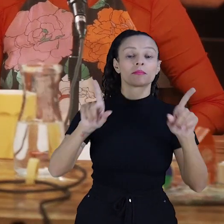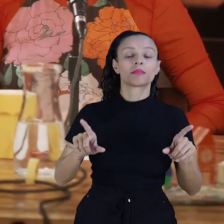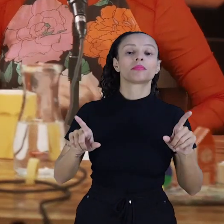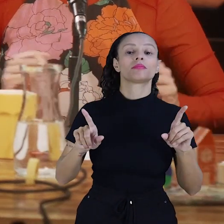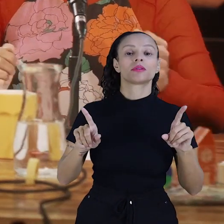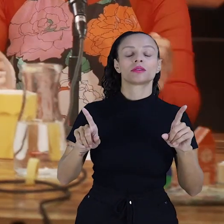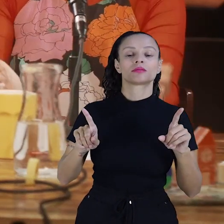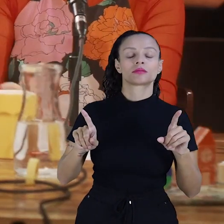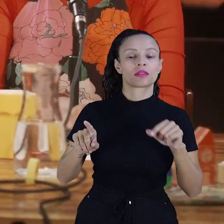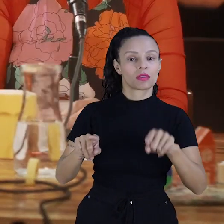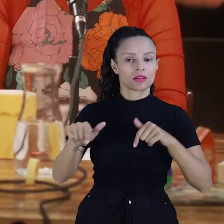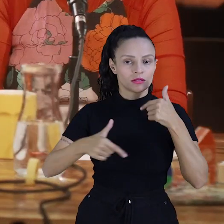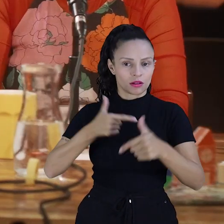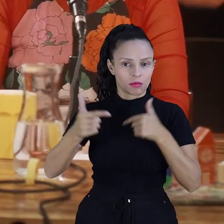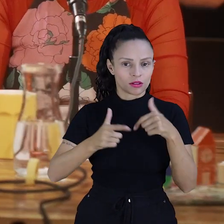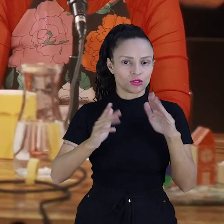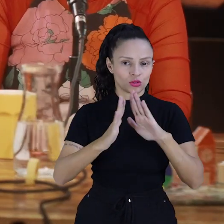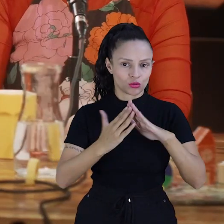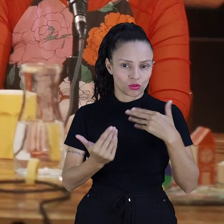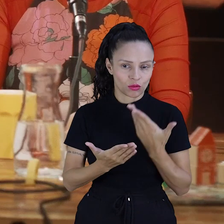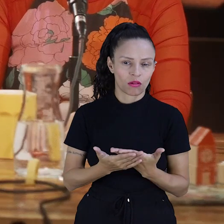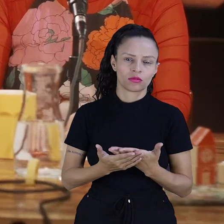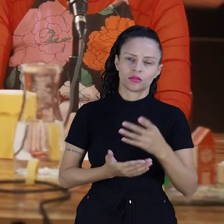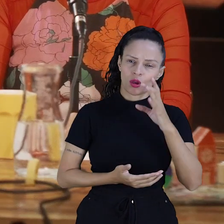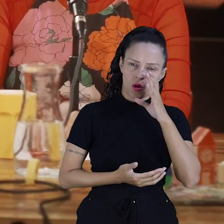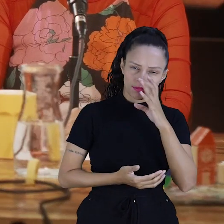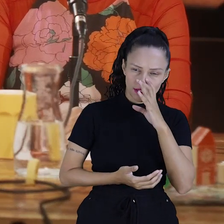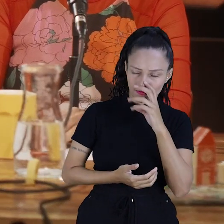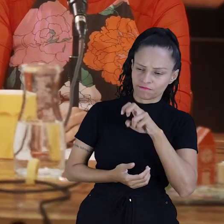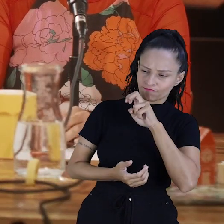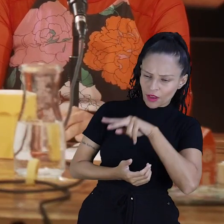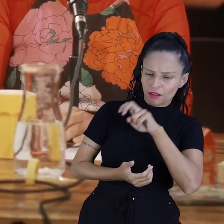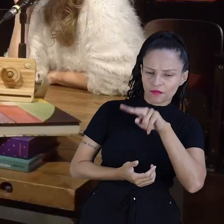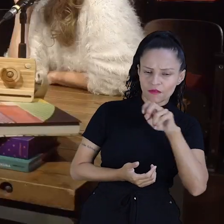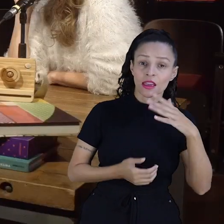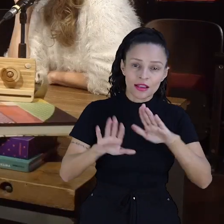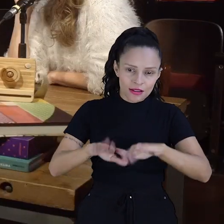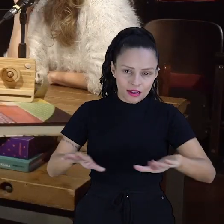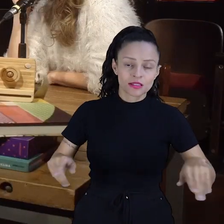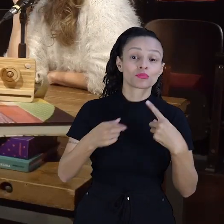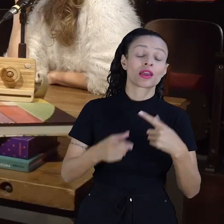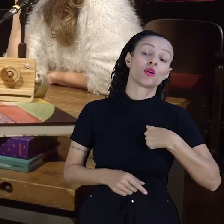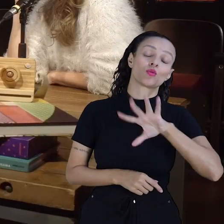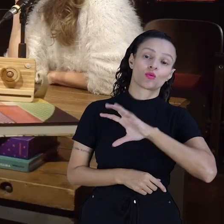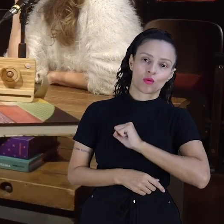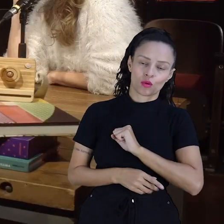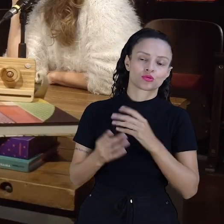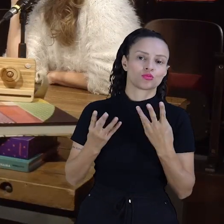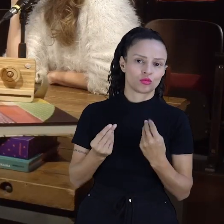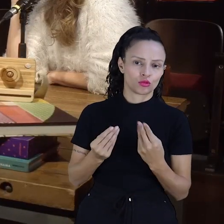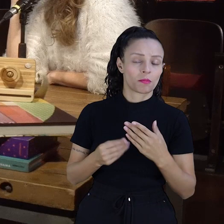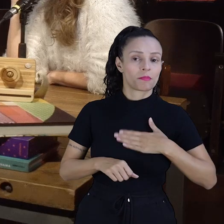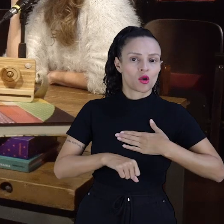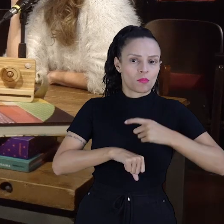aí, nesse trabalho da escola, nesse trabalho de observar as crianças, porque é uma coisa que eu gosto muito.